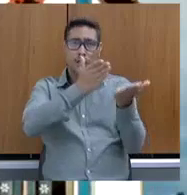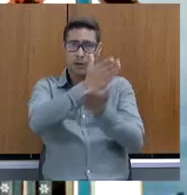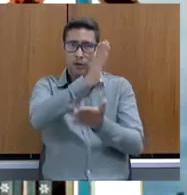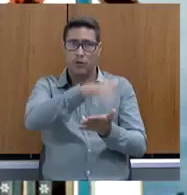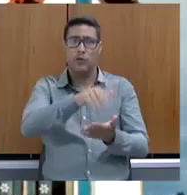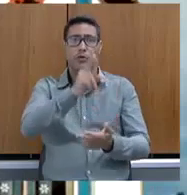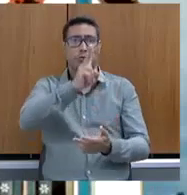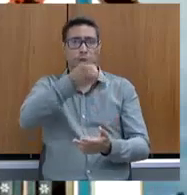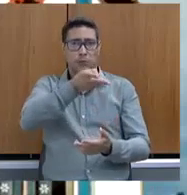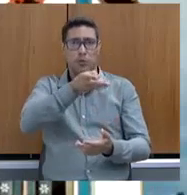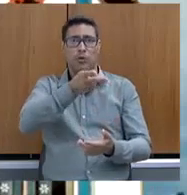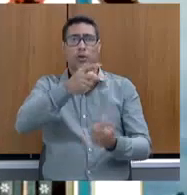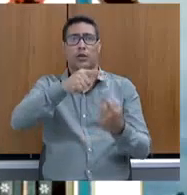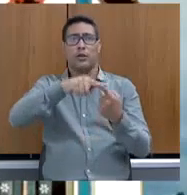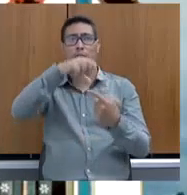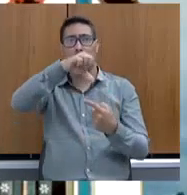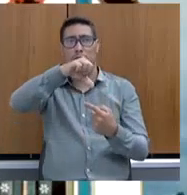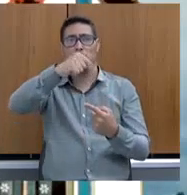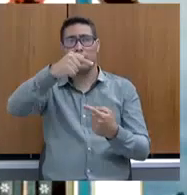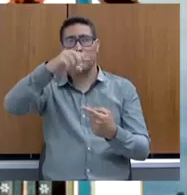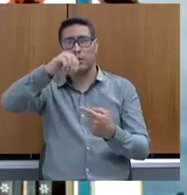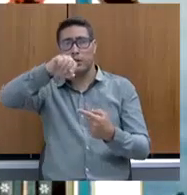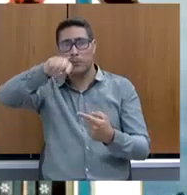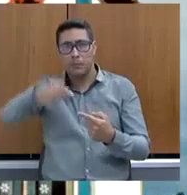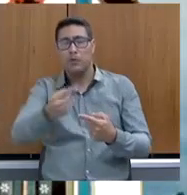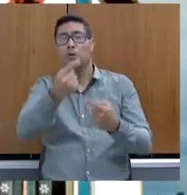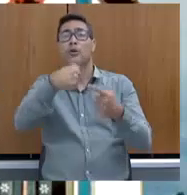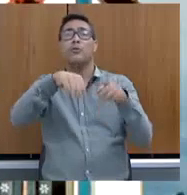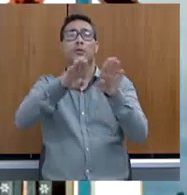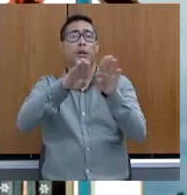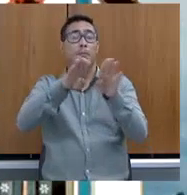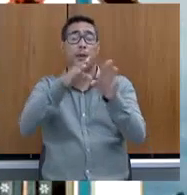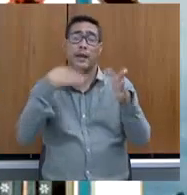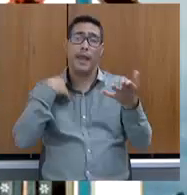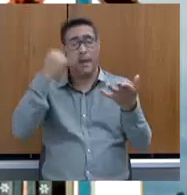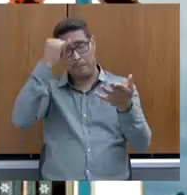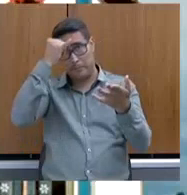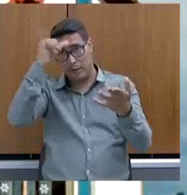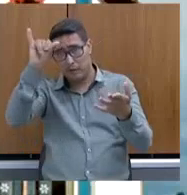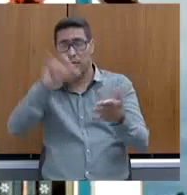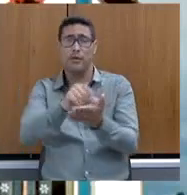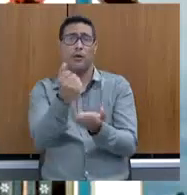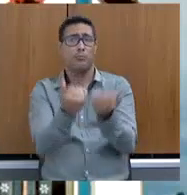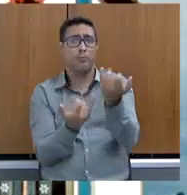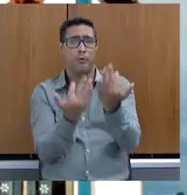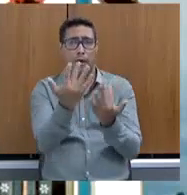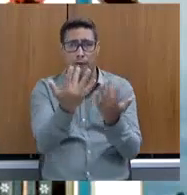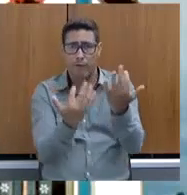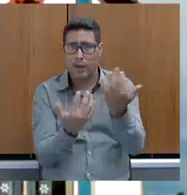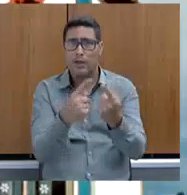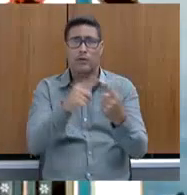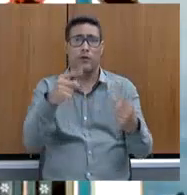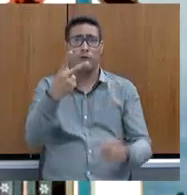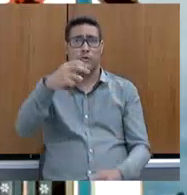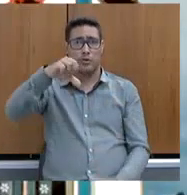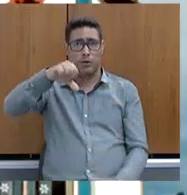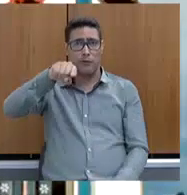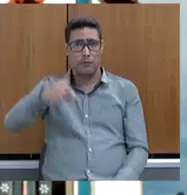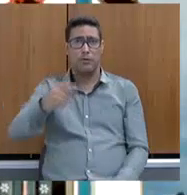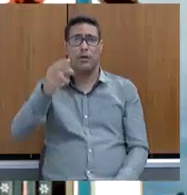é esse projeto de prevenção é incêndio foram de 29 mil reais